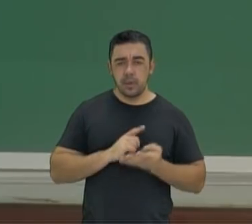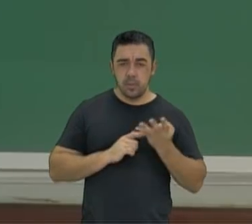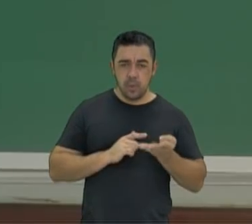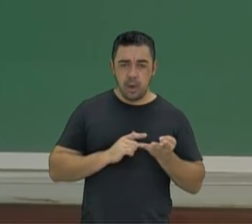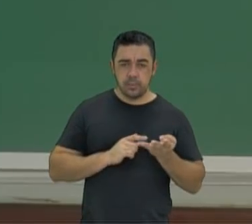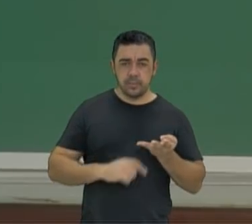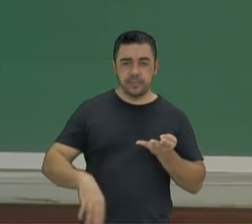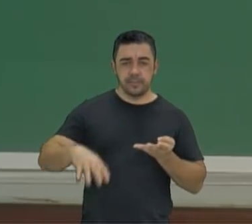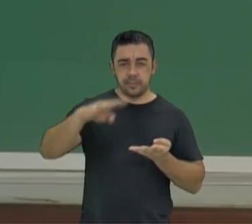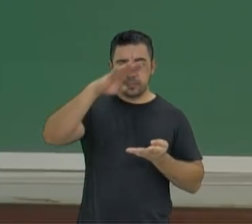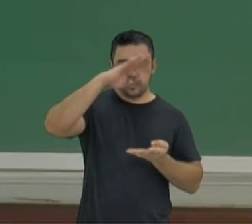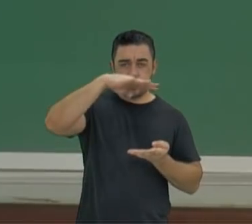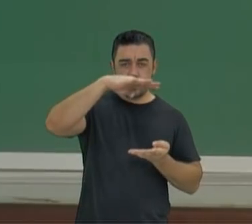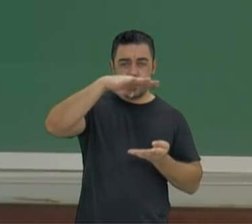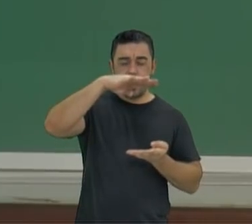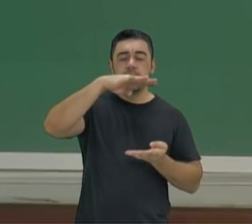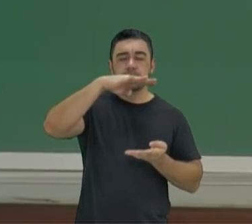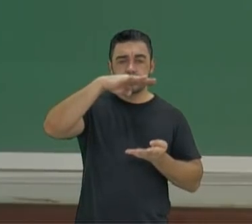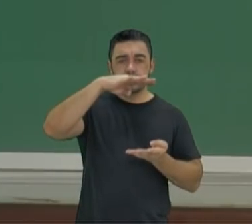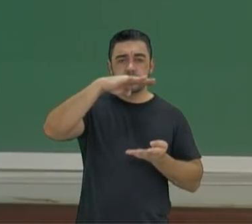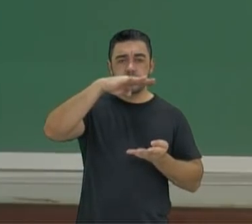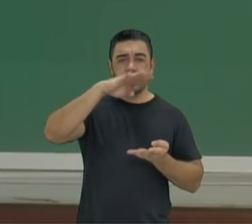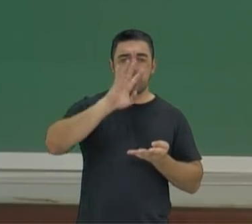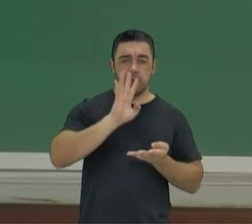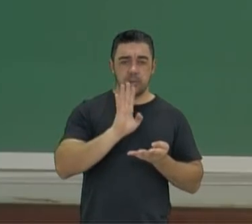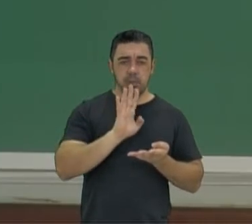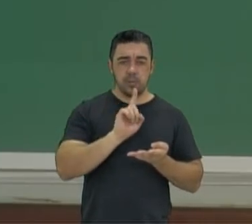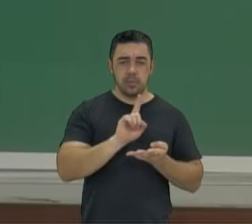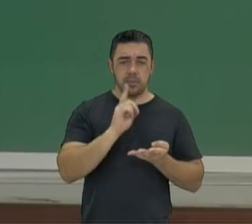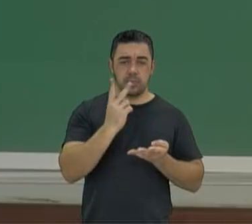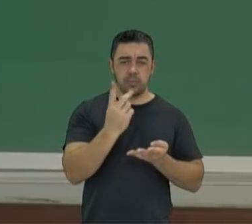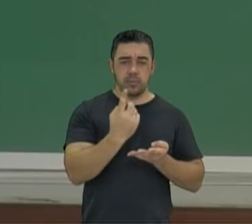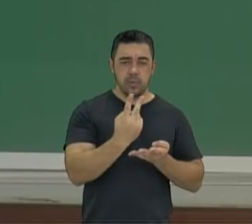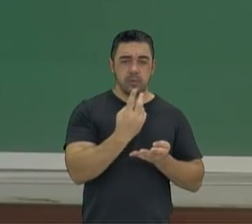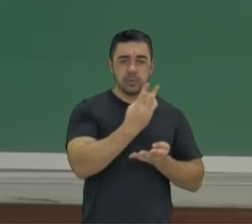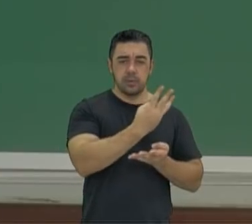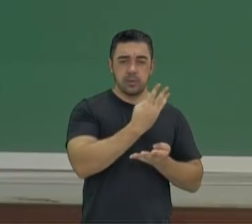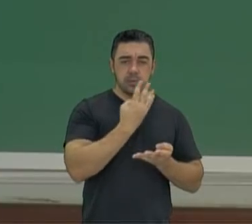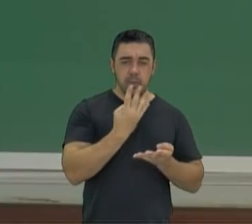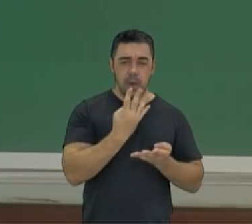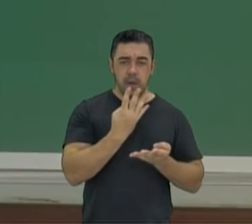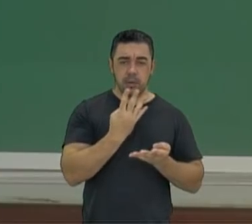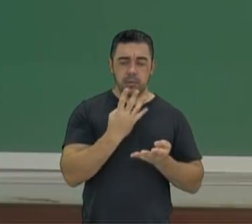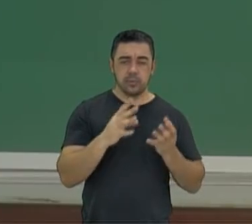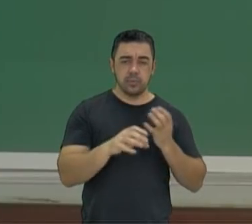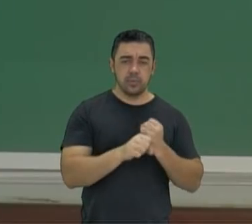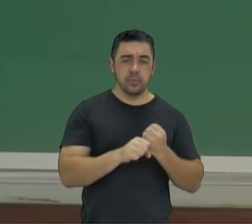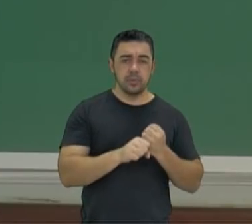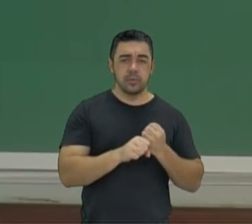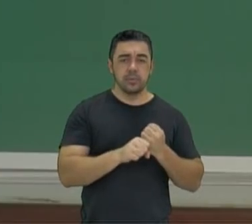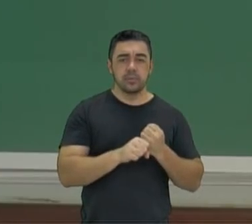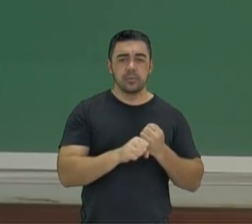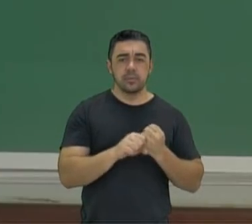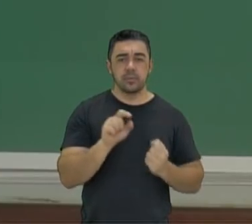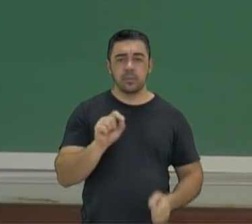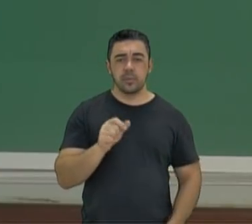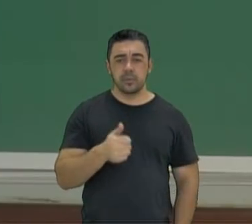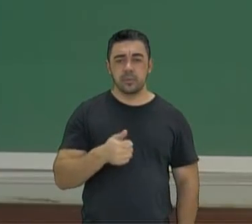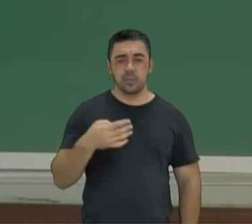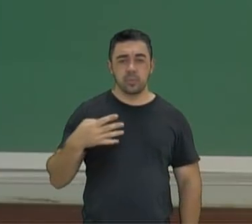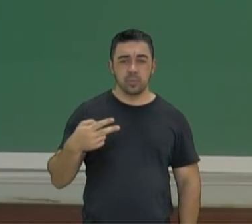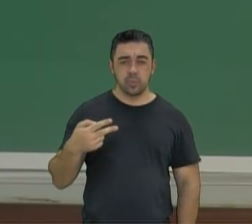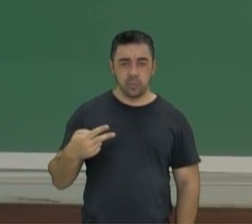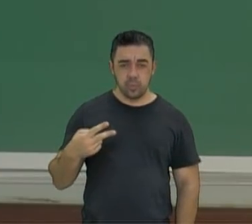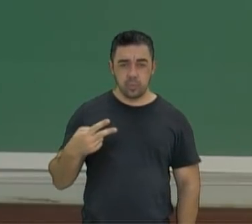na base, 4 na base superior, 8. Com mais 4, 8 mais 4,